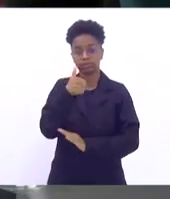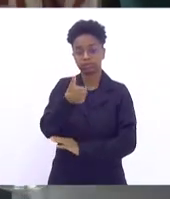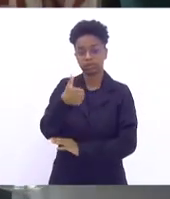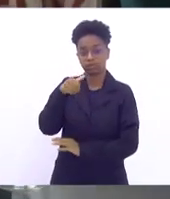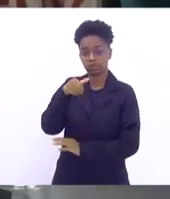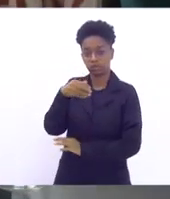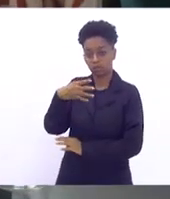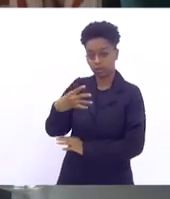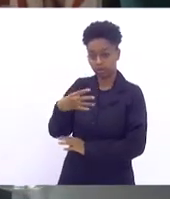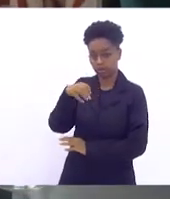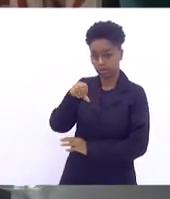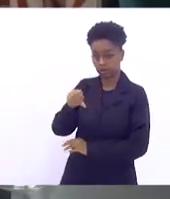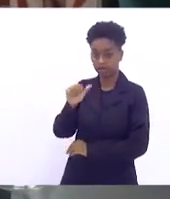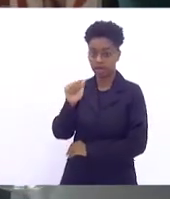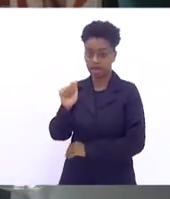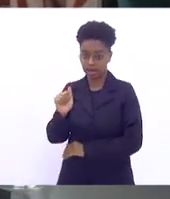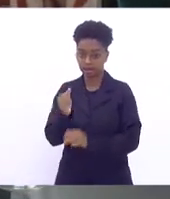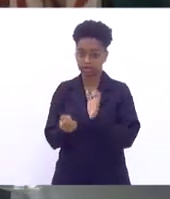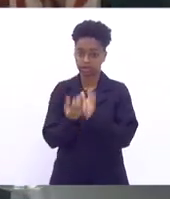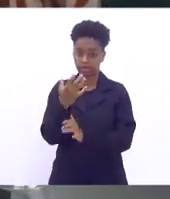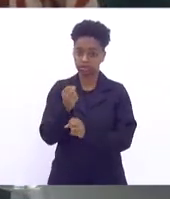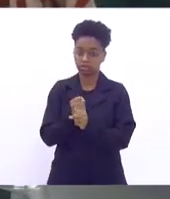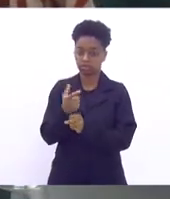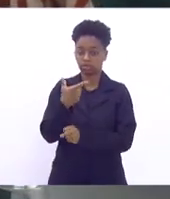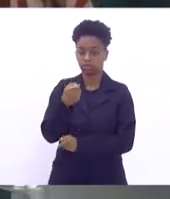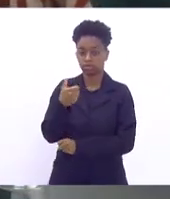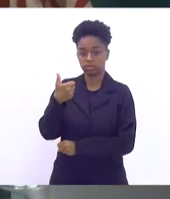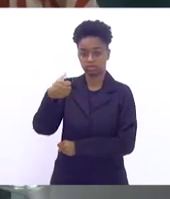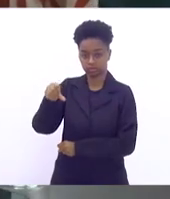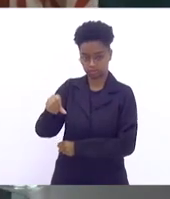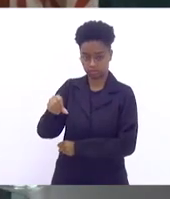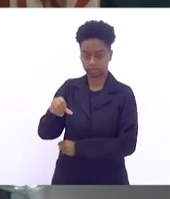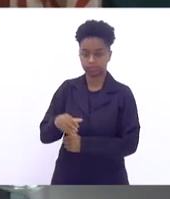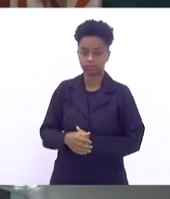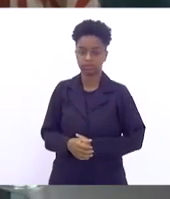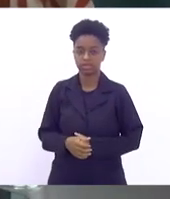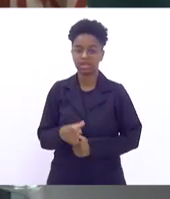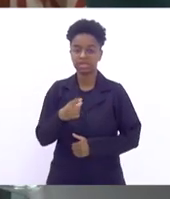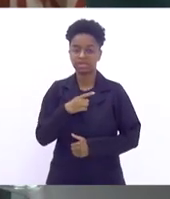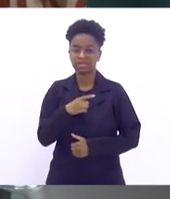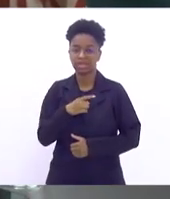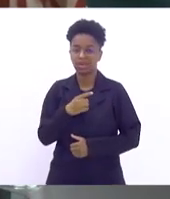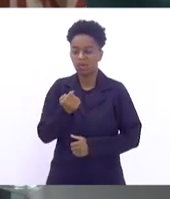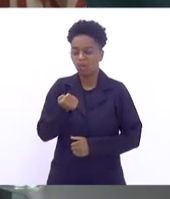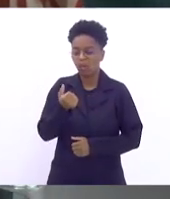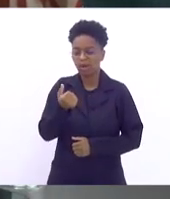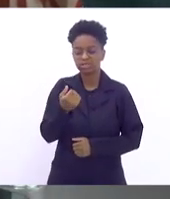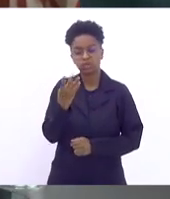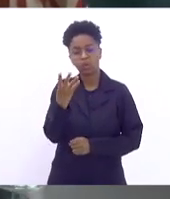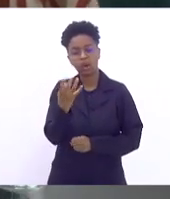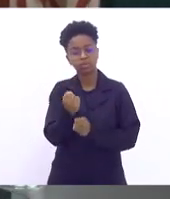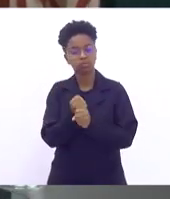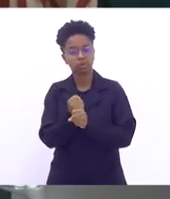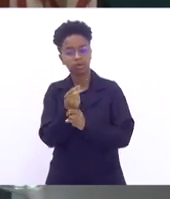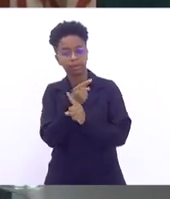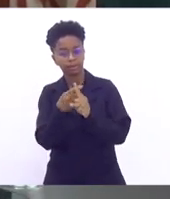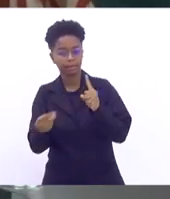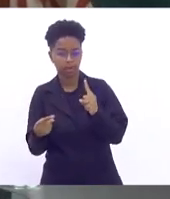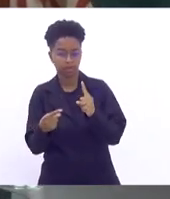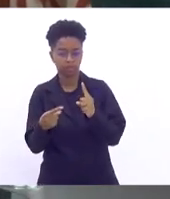de 2019 ele tem quase quatro anos e meio tramitando